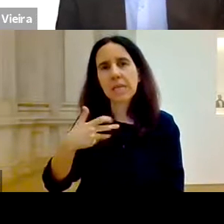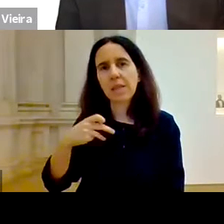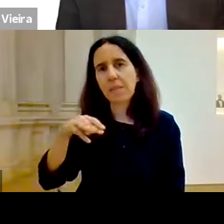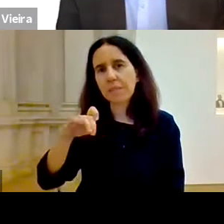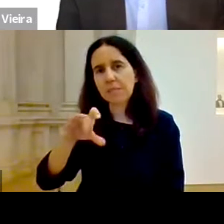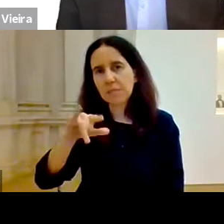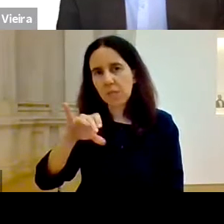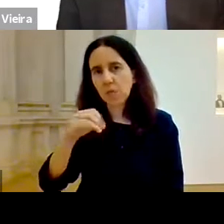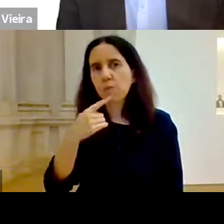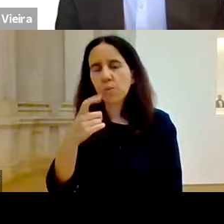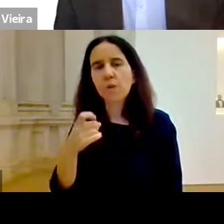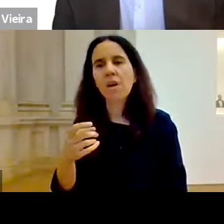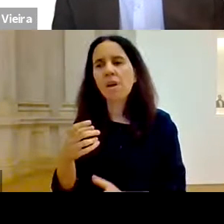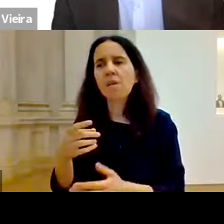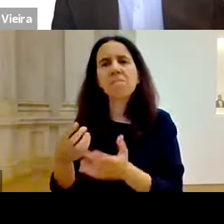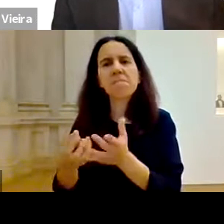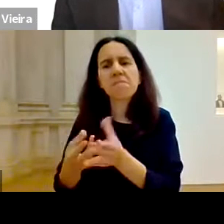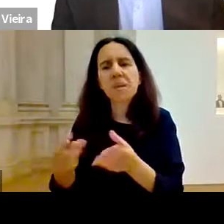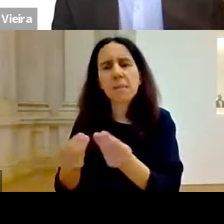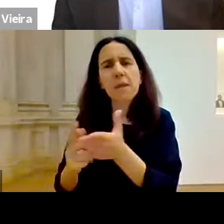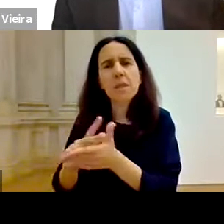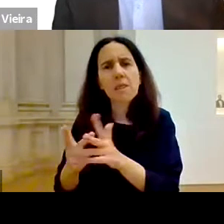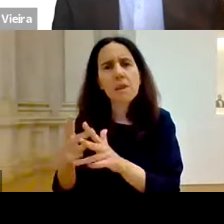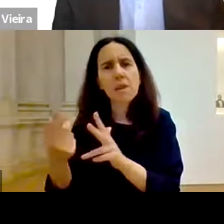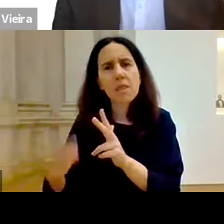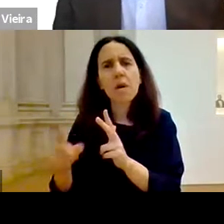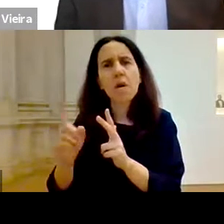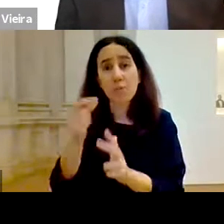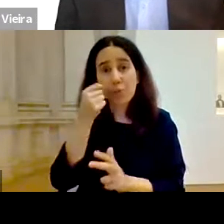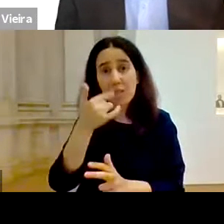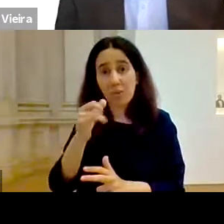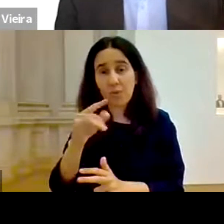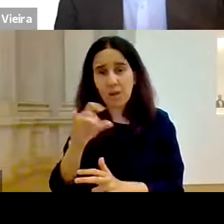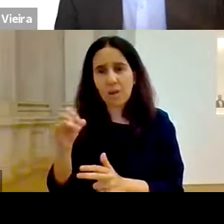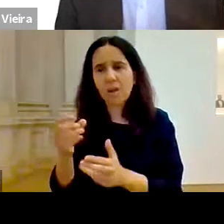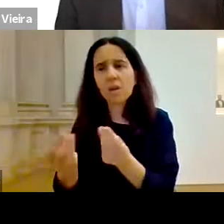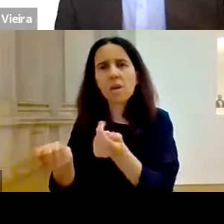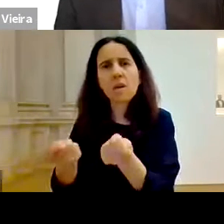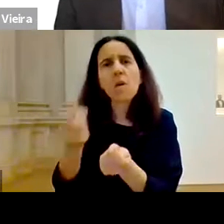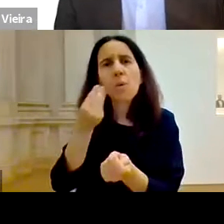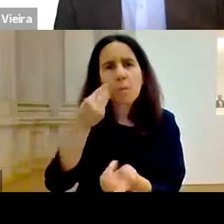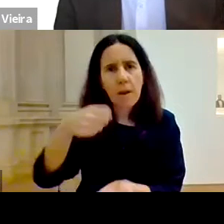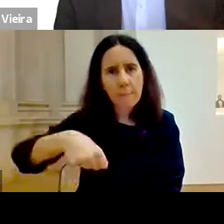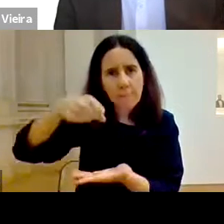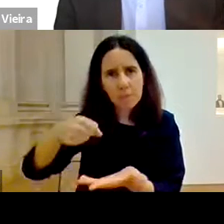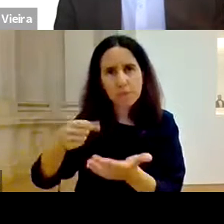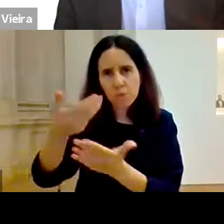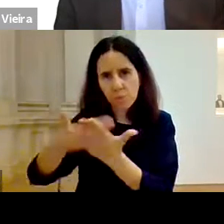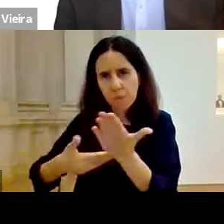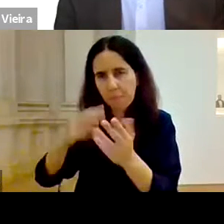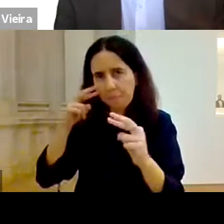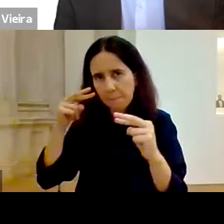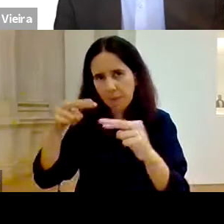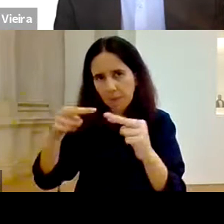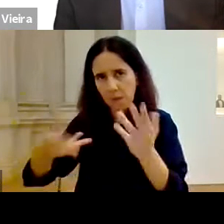cocriação de produtos referida pelo engenheiro Tito Vieira. Pastas e documentos partilhados também com